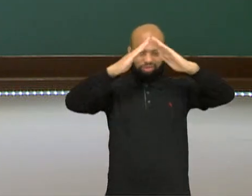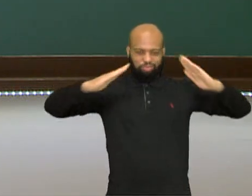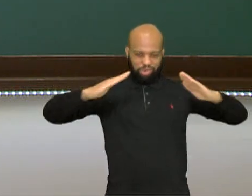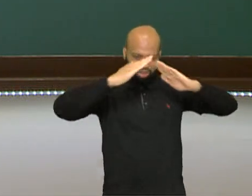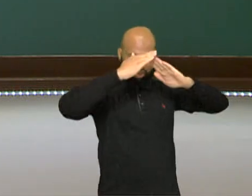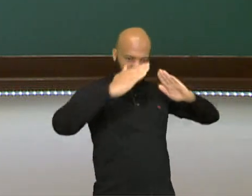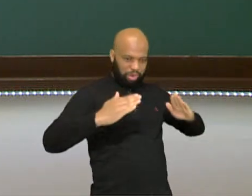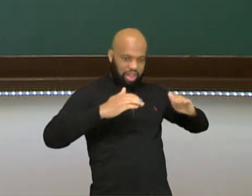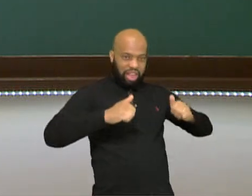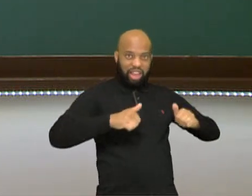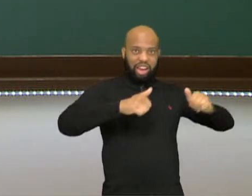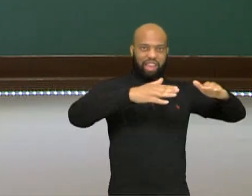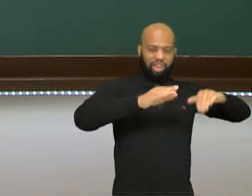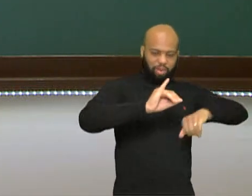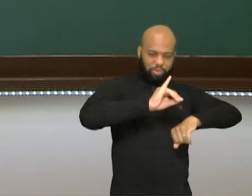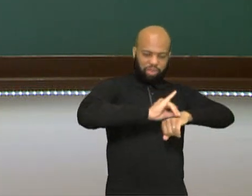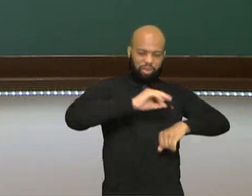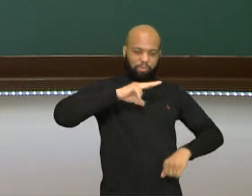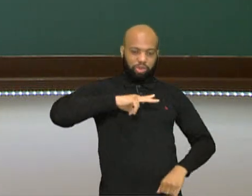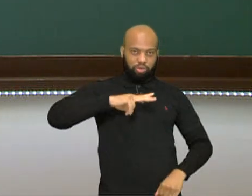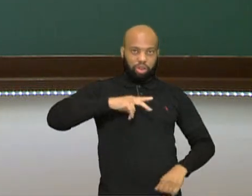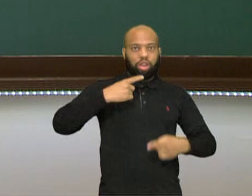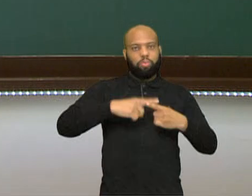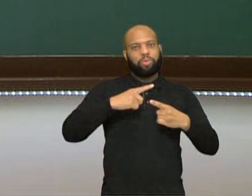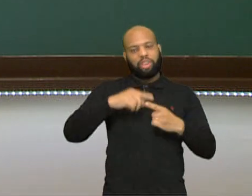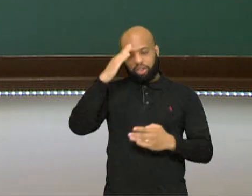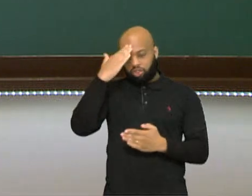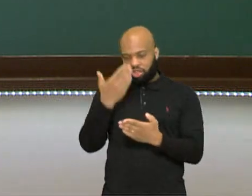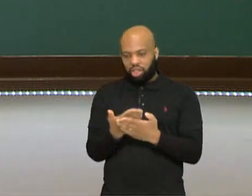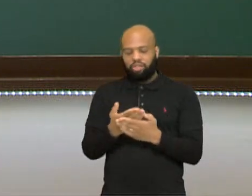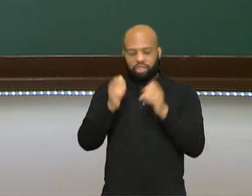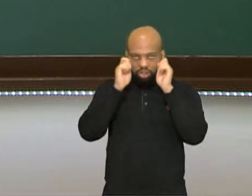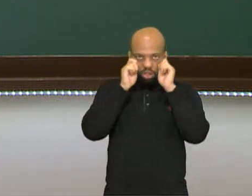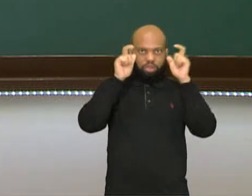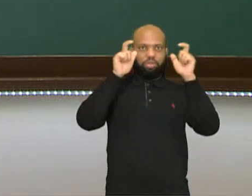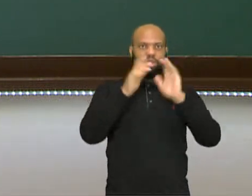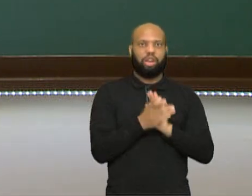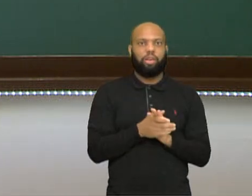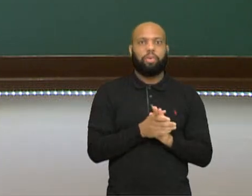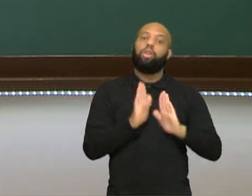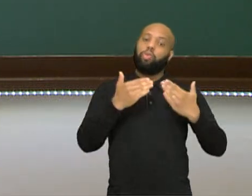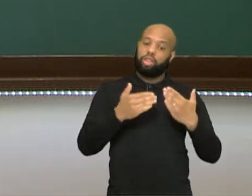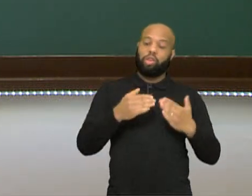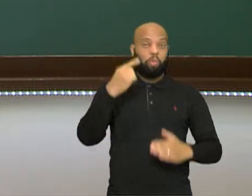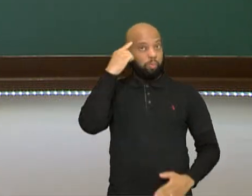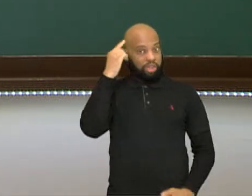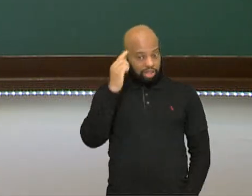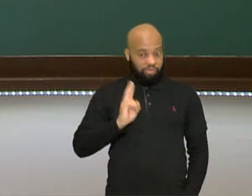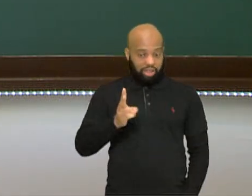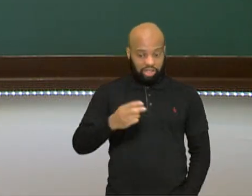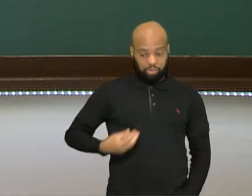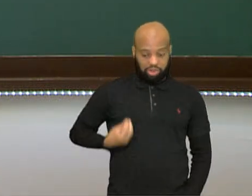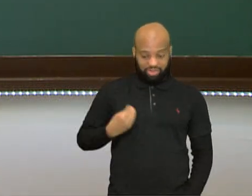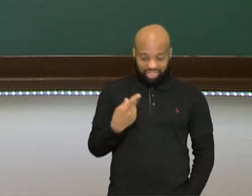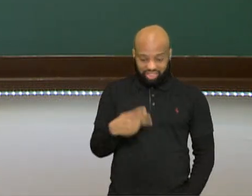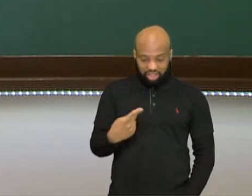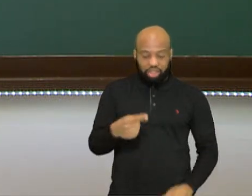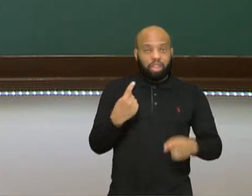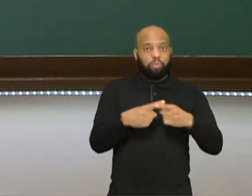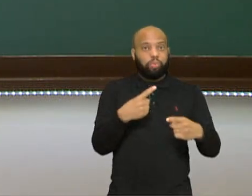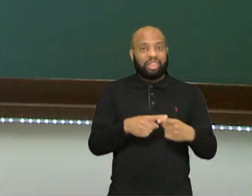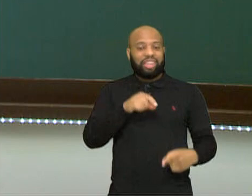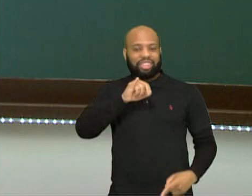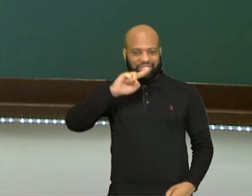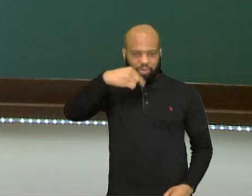também com bastante consciência para não fazer coisas erradas, porque eles sabiam que isso depois ia ser analisado e avaliado